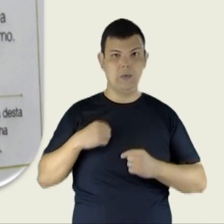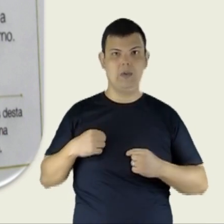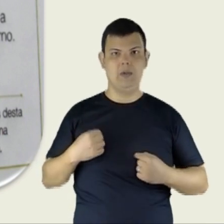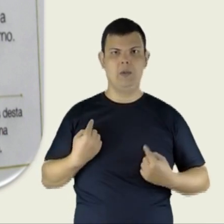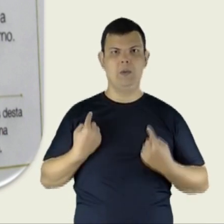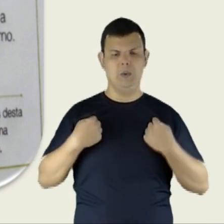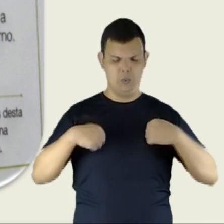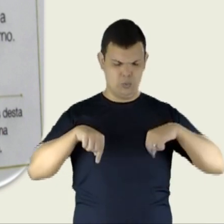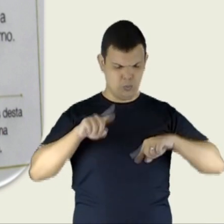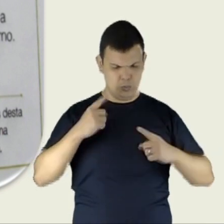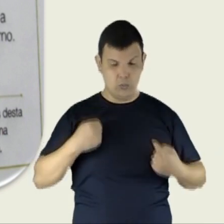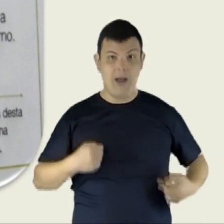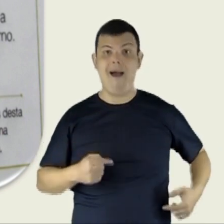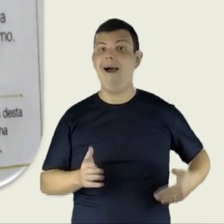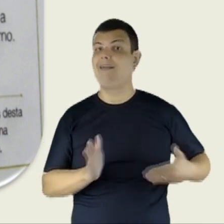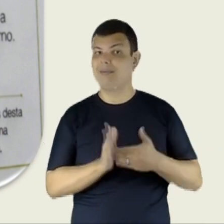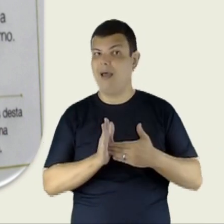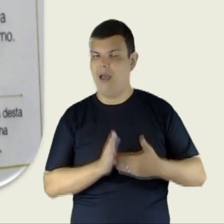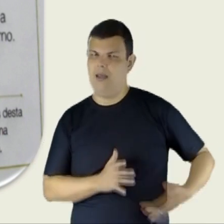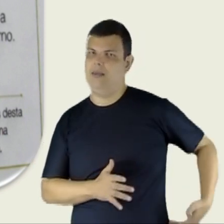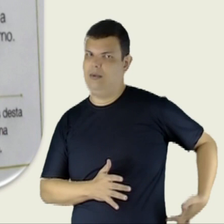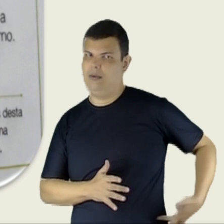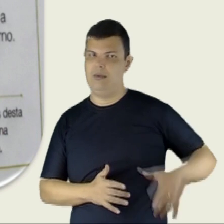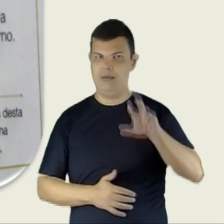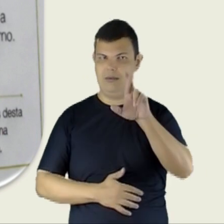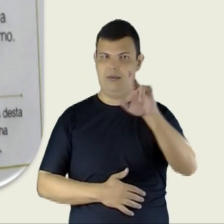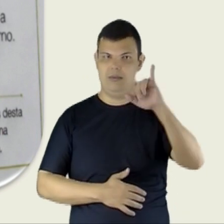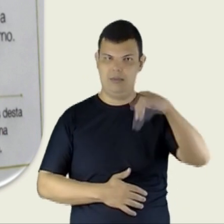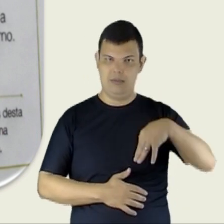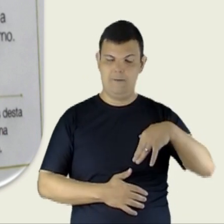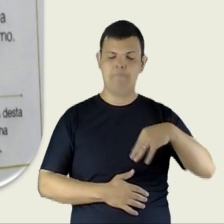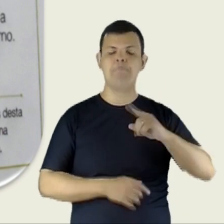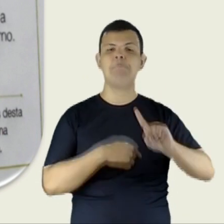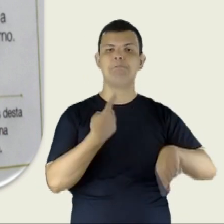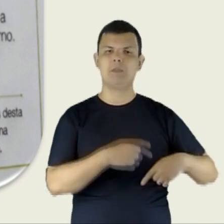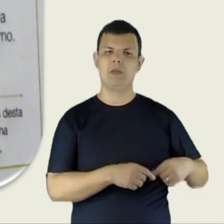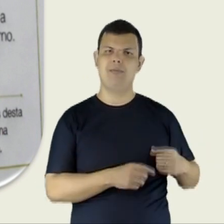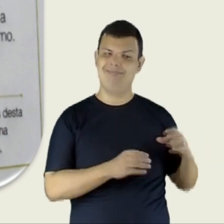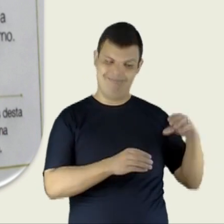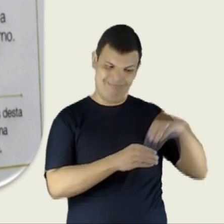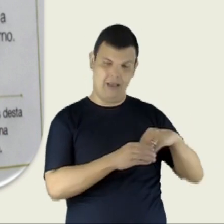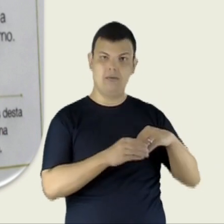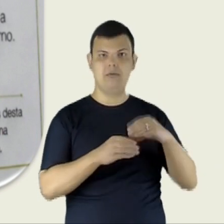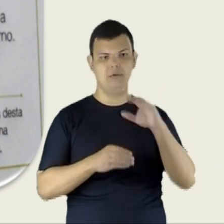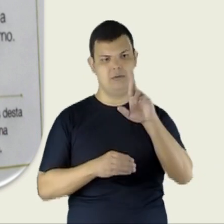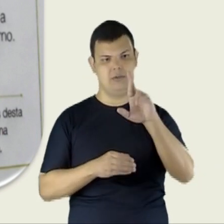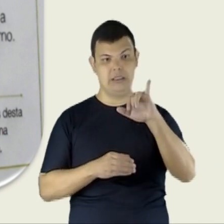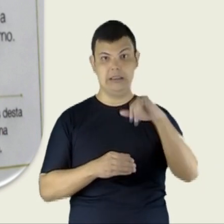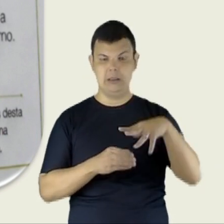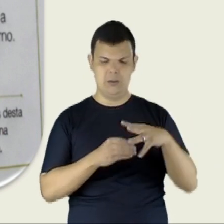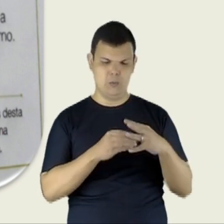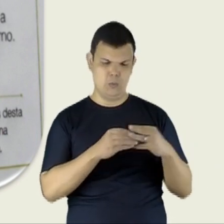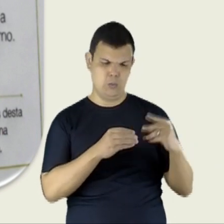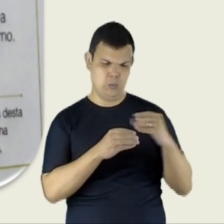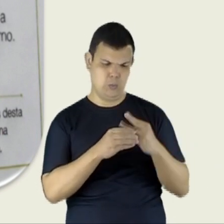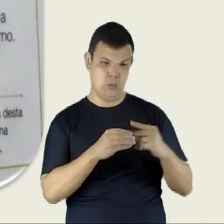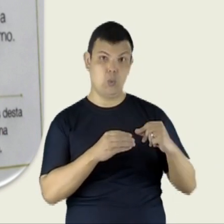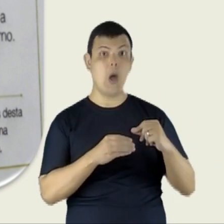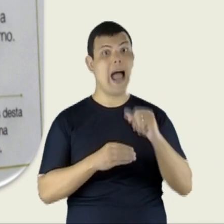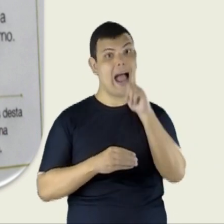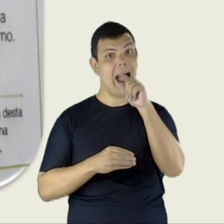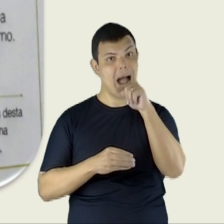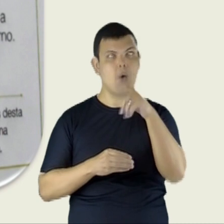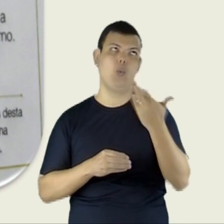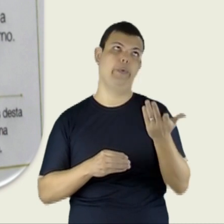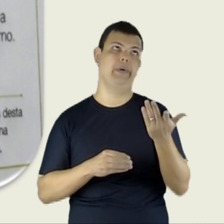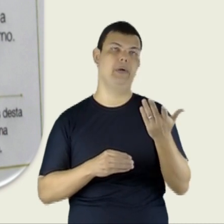chegar aos rins. No segundo momento, os rins filtram o sangue e dele retiram a água e